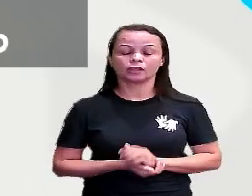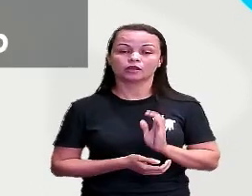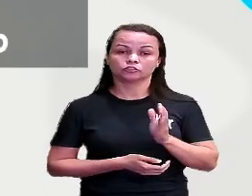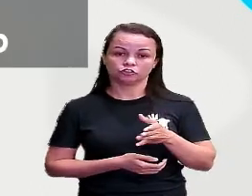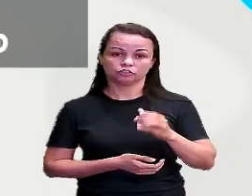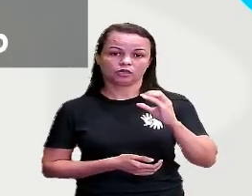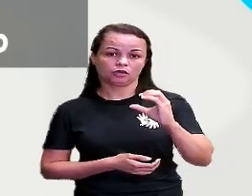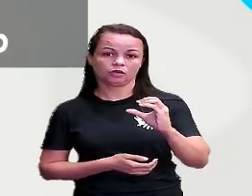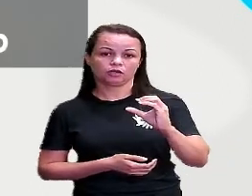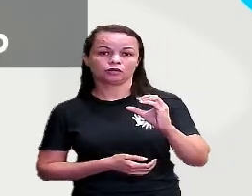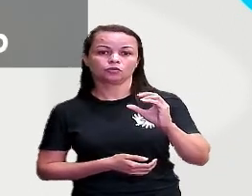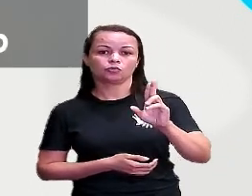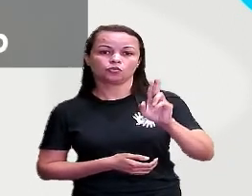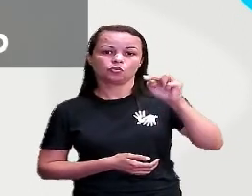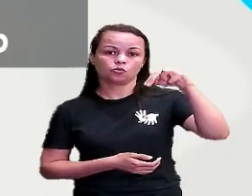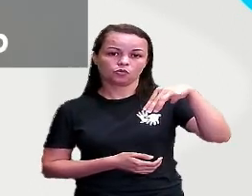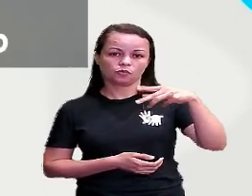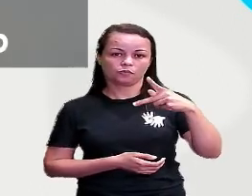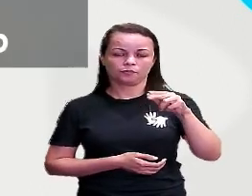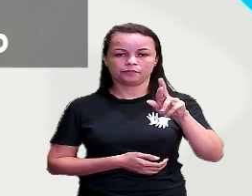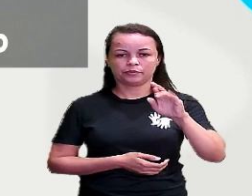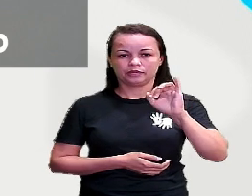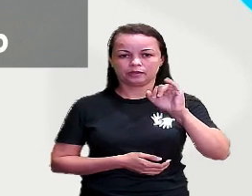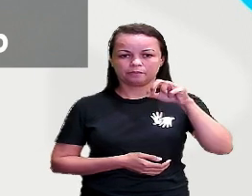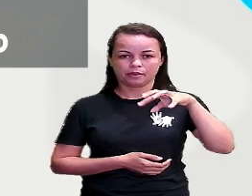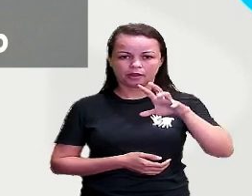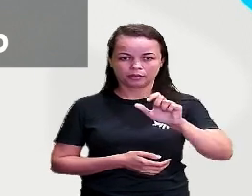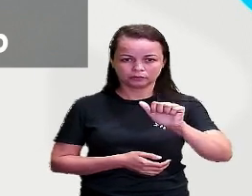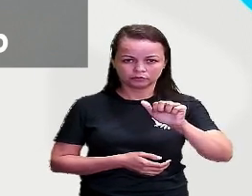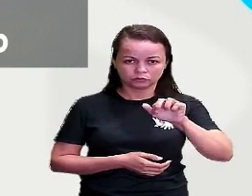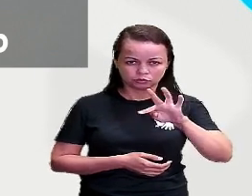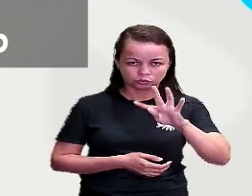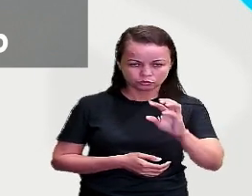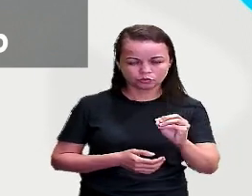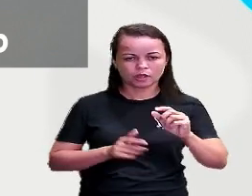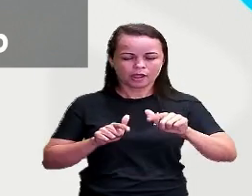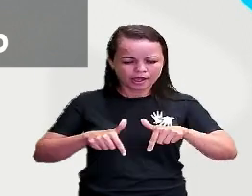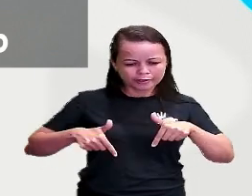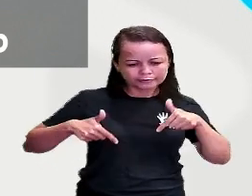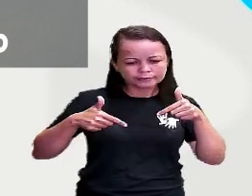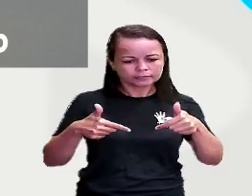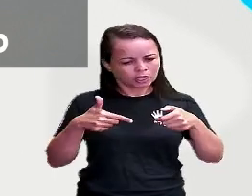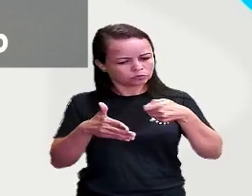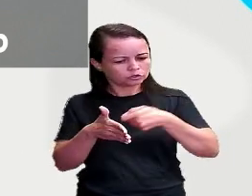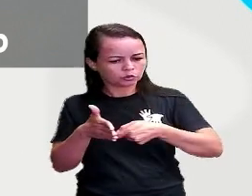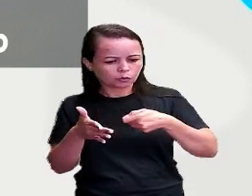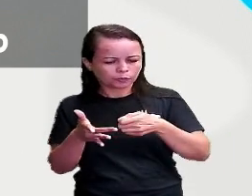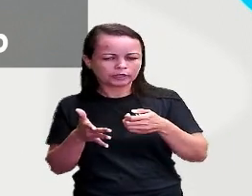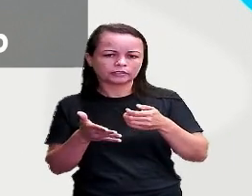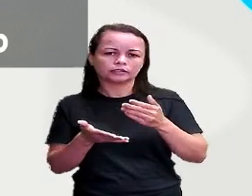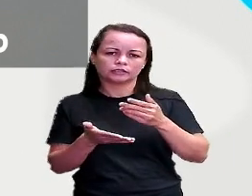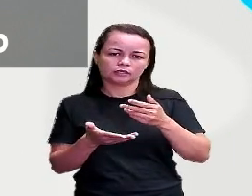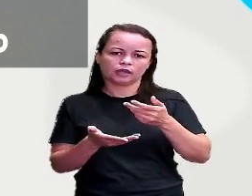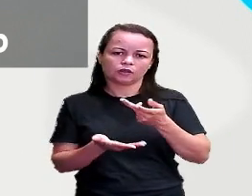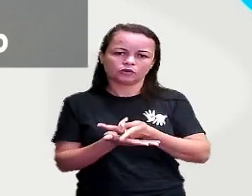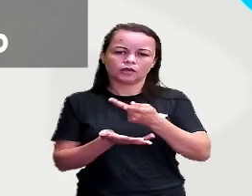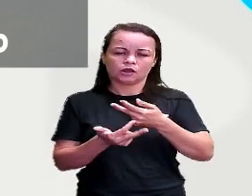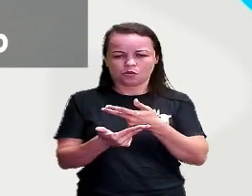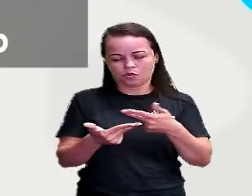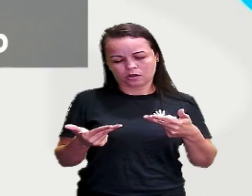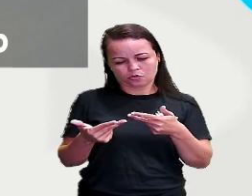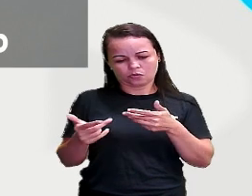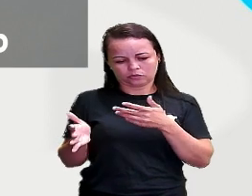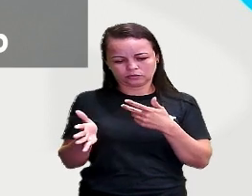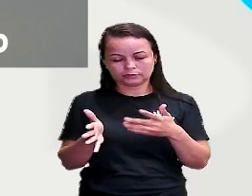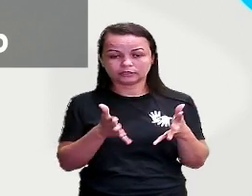Já cumprimento com U, ó, é a ação ou efeito de cumprir, de executar, de realizar algo, né? De cumprir. Uma